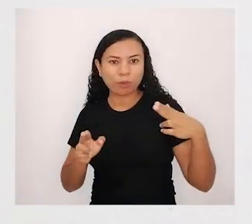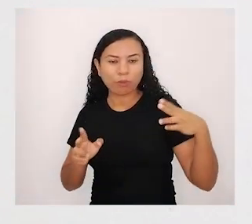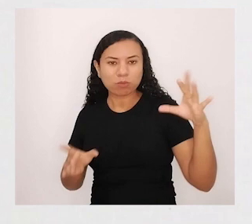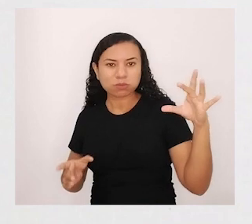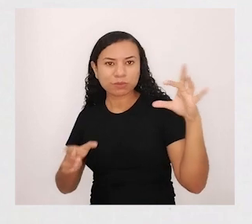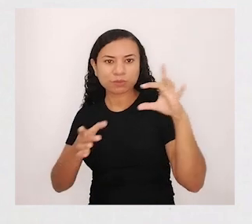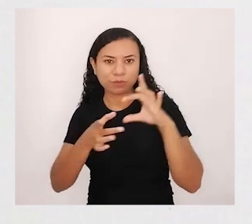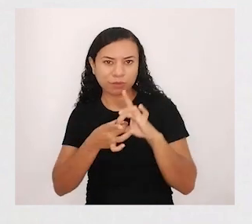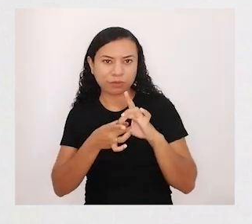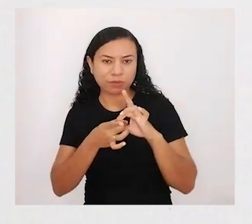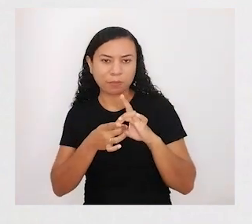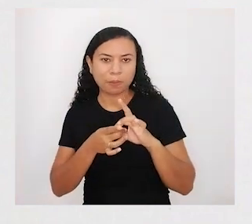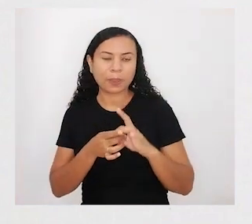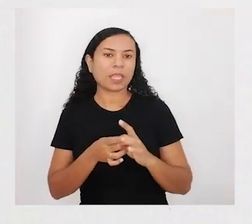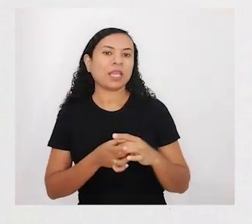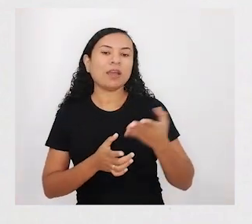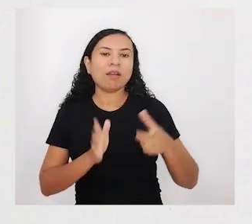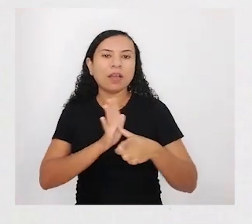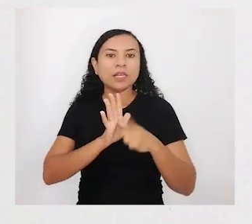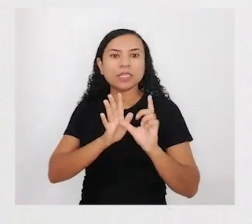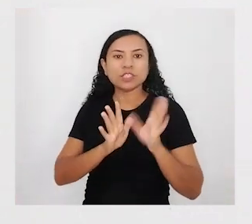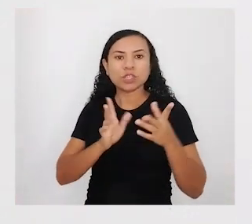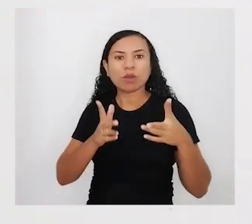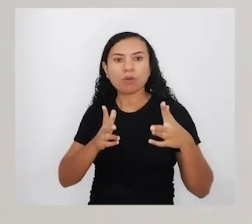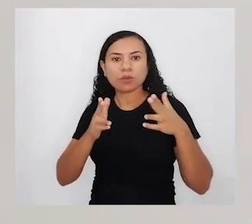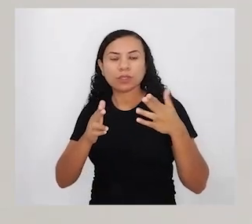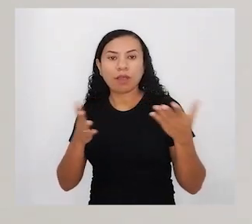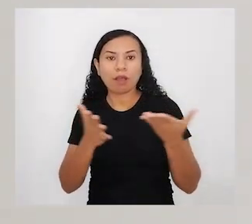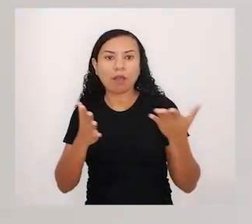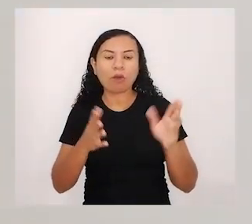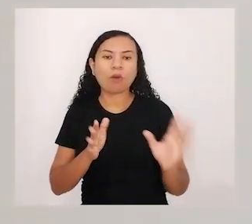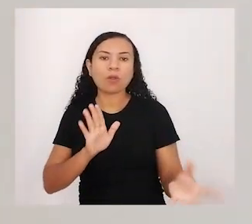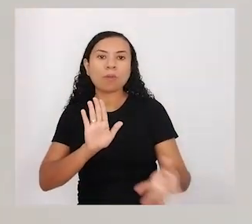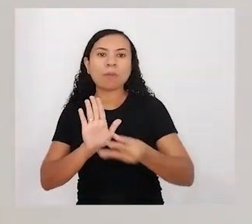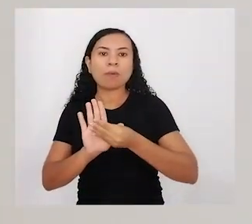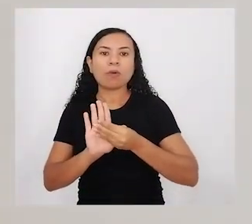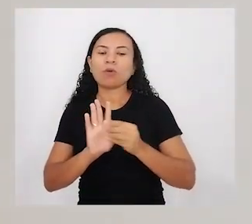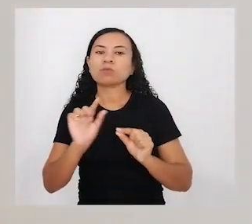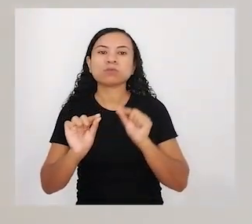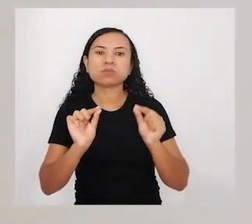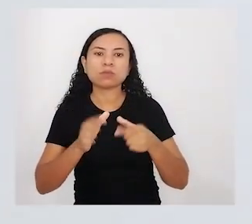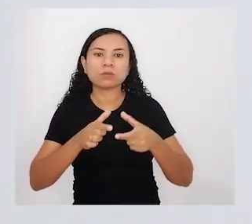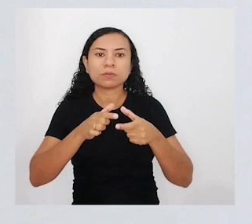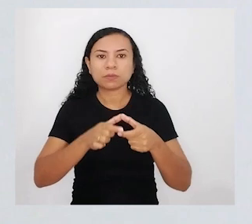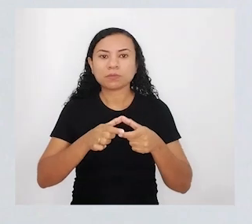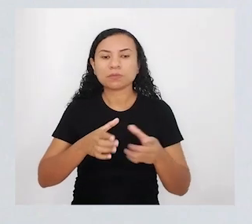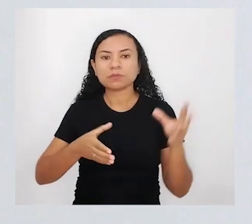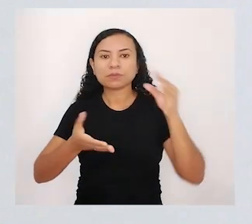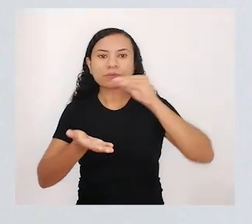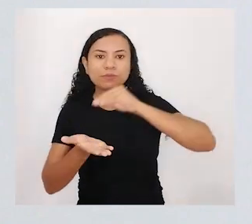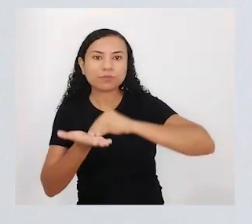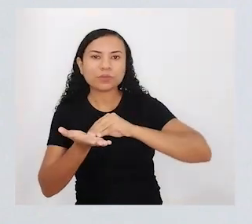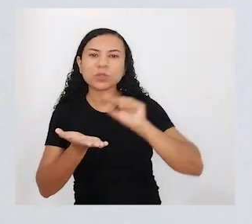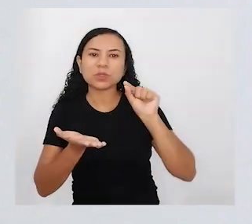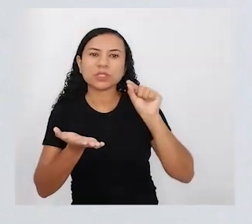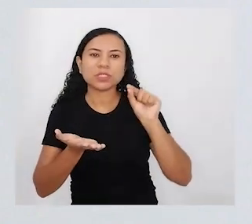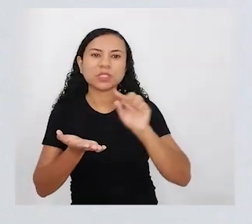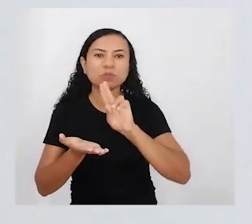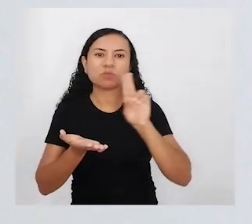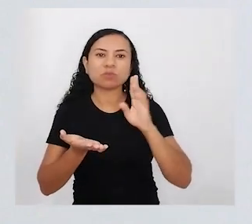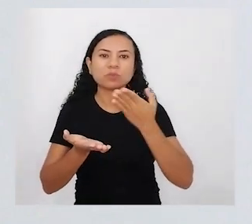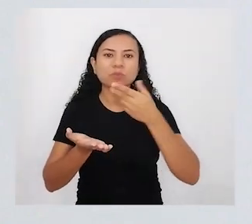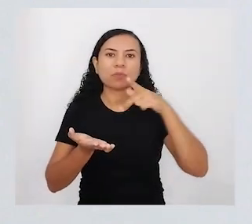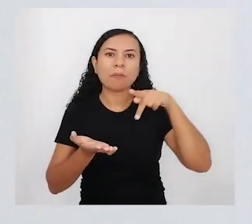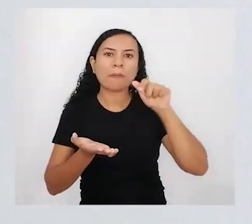esses pedaços de DNA diferentes, cortados e colados, são colocados em um plasmídio. Mas o que é um plasmídio? Ele é uma